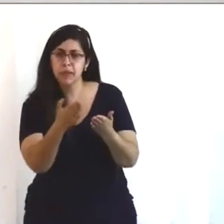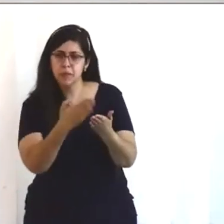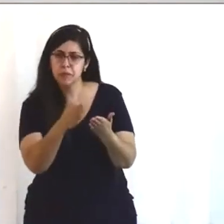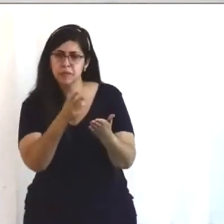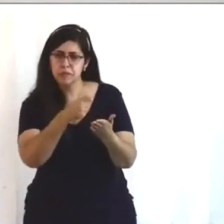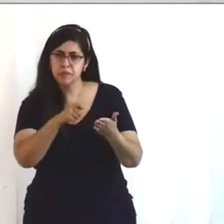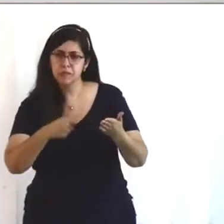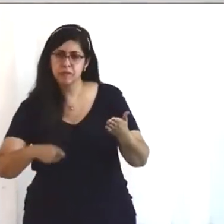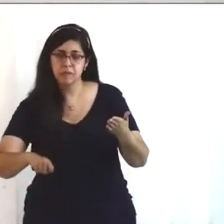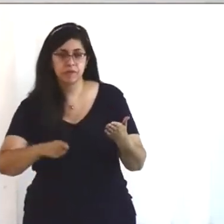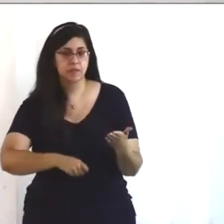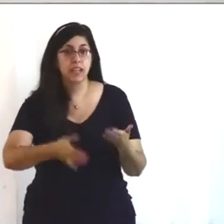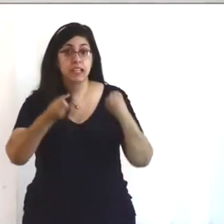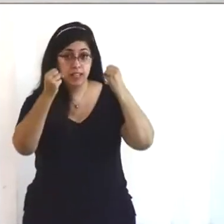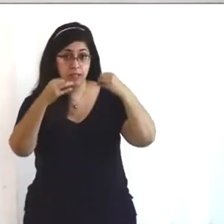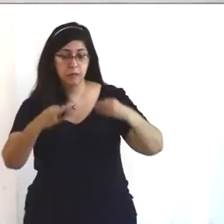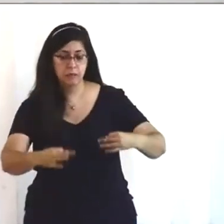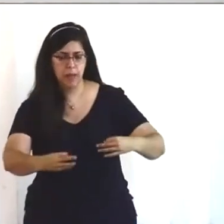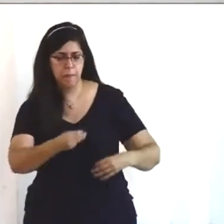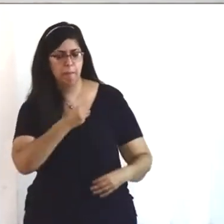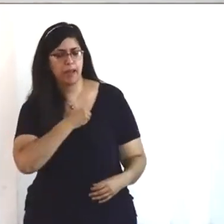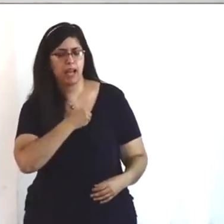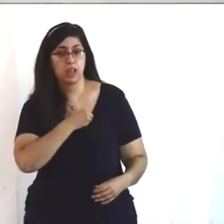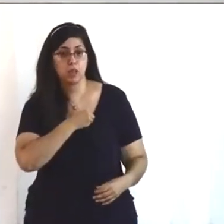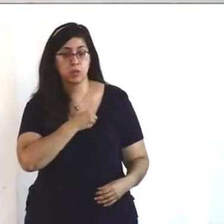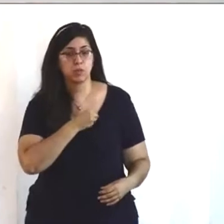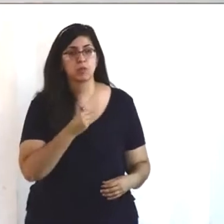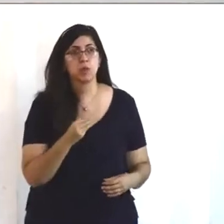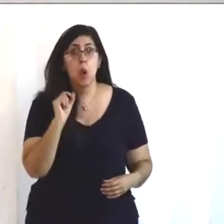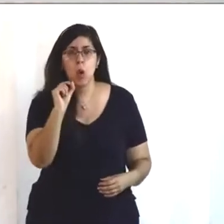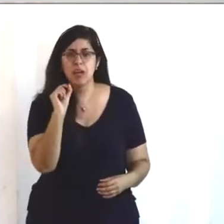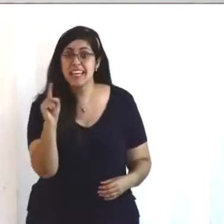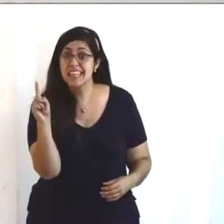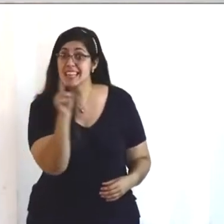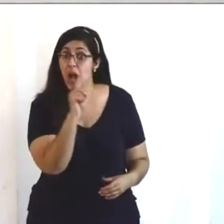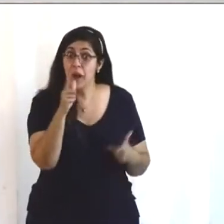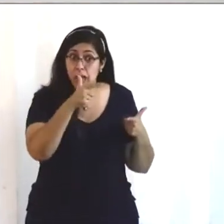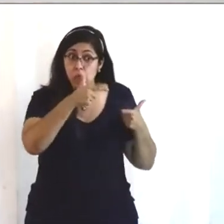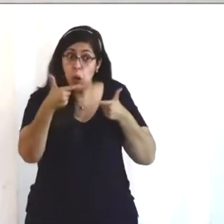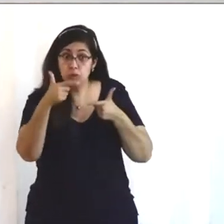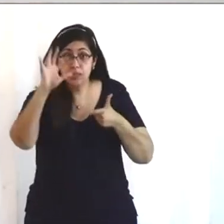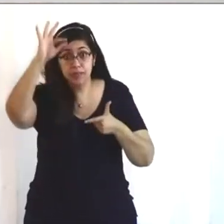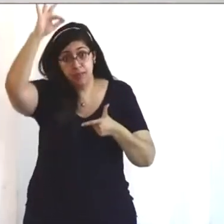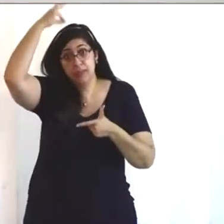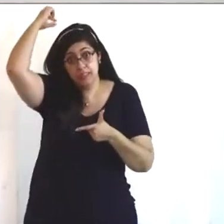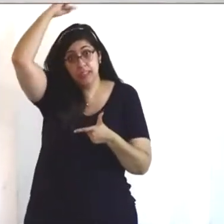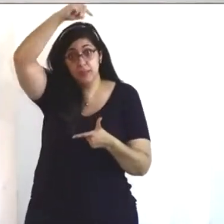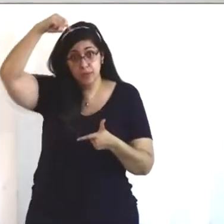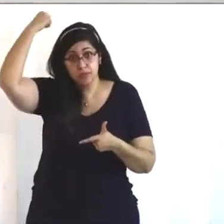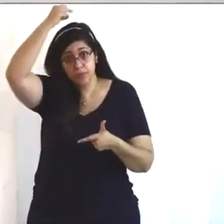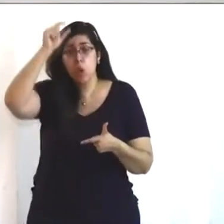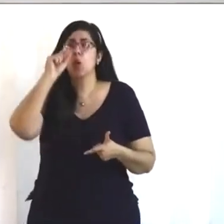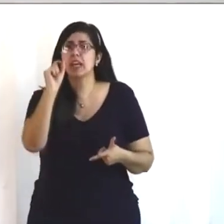que não é o pecado contra o Espírito Santo, o pecado eterno, a blasfêmia contra o Espírito